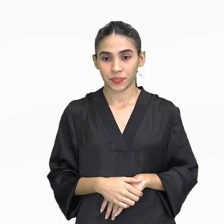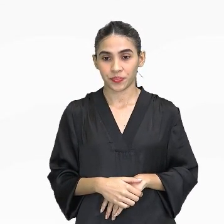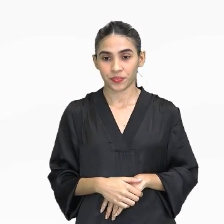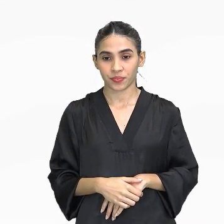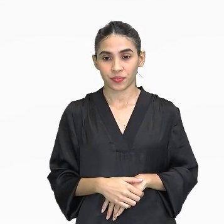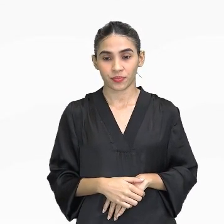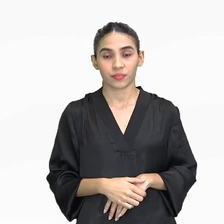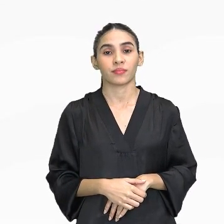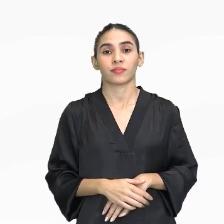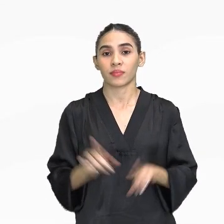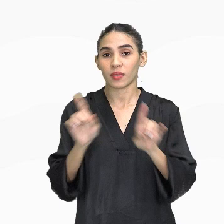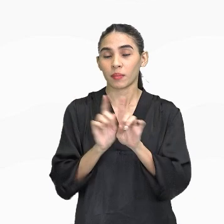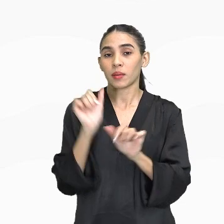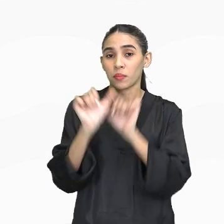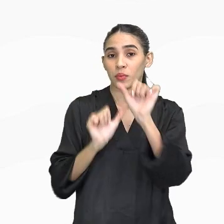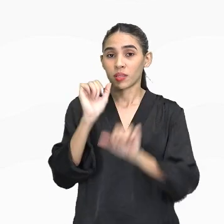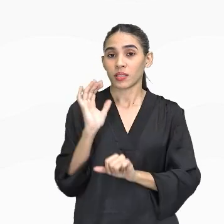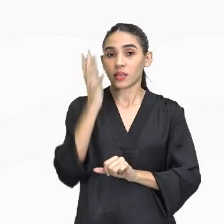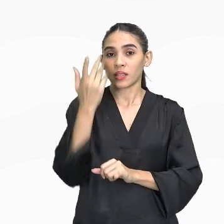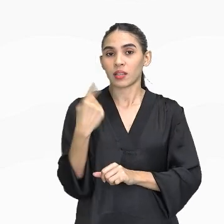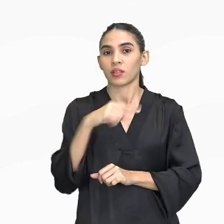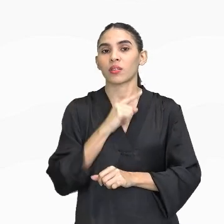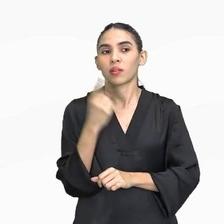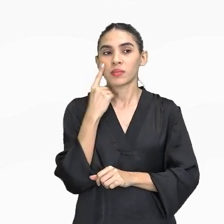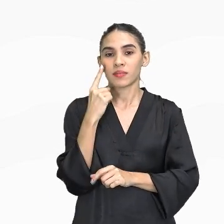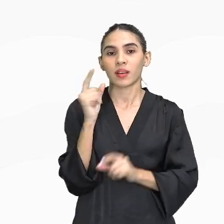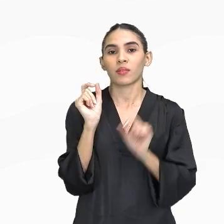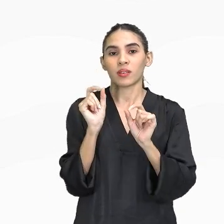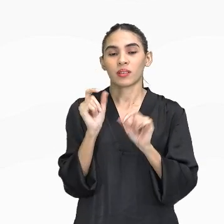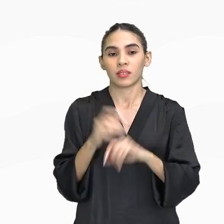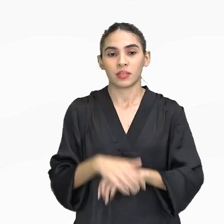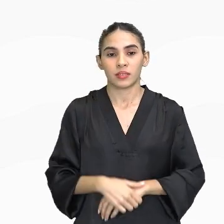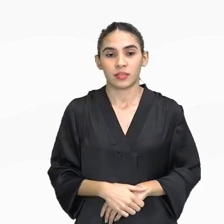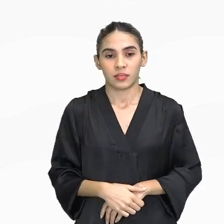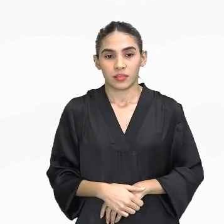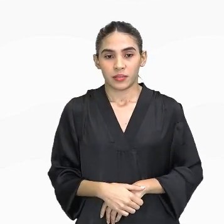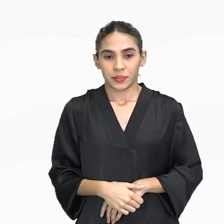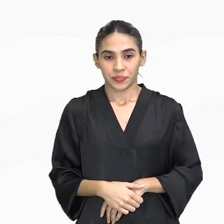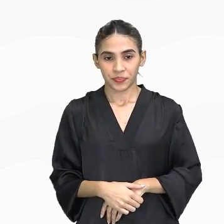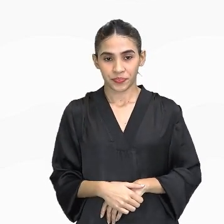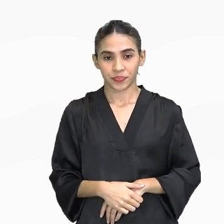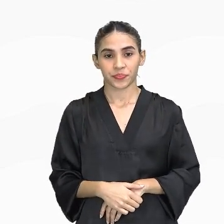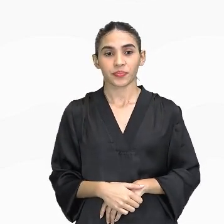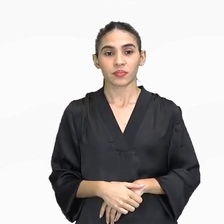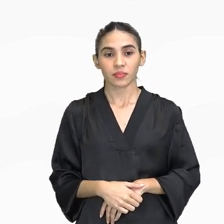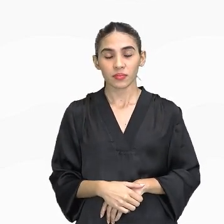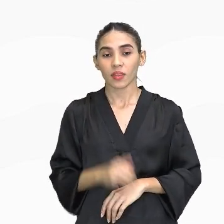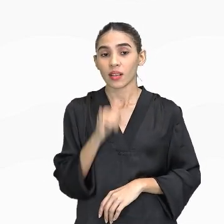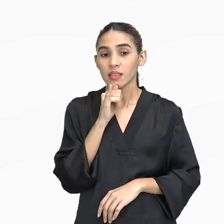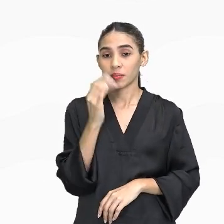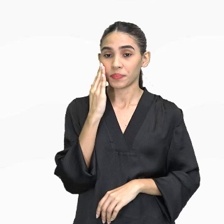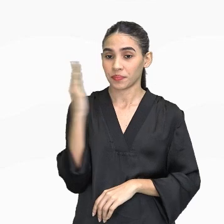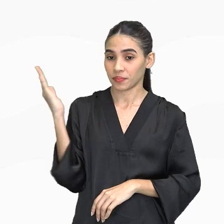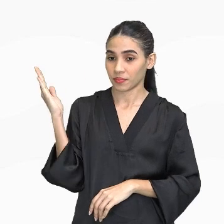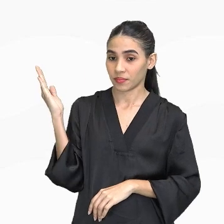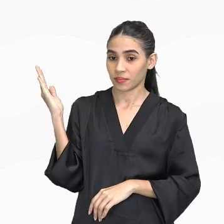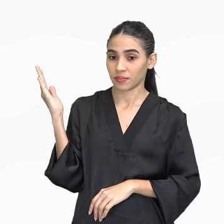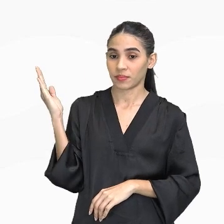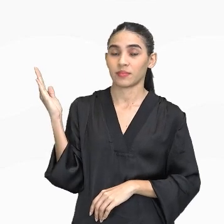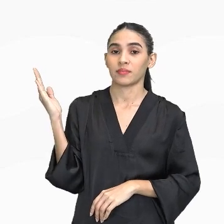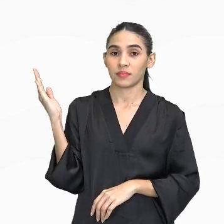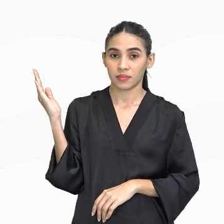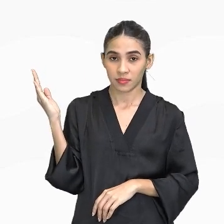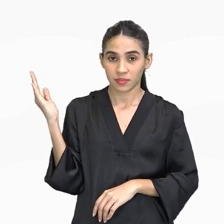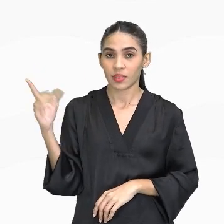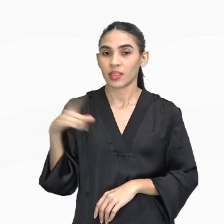essas consequências das mudanças climáticas, a gente também pode observar um pouco mais, né, dessas causas. Olha só, você observa essa imagem com a gente. Elas